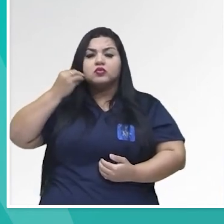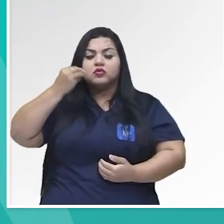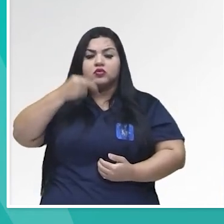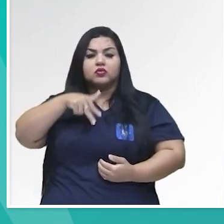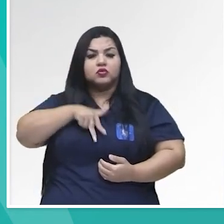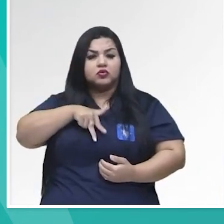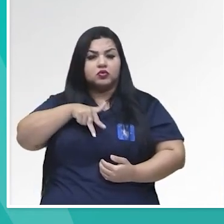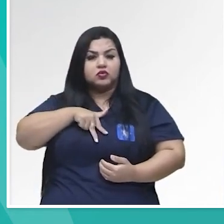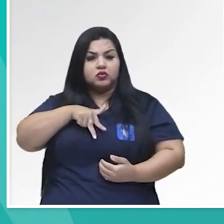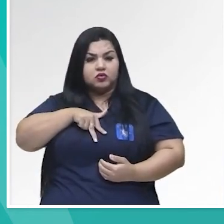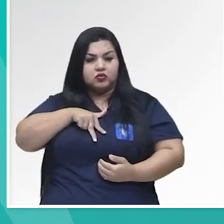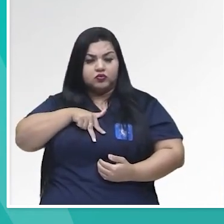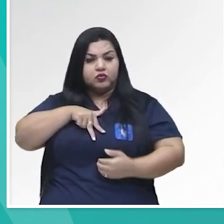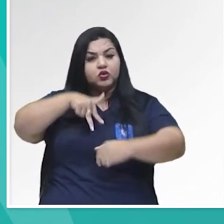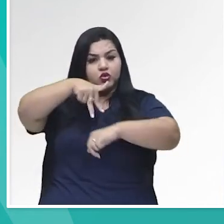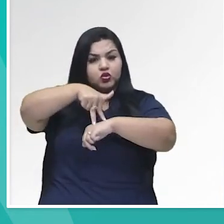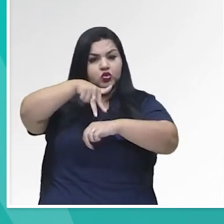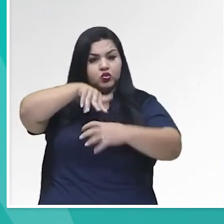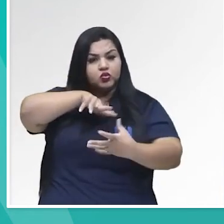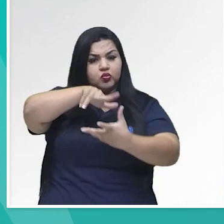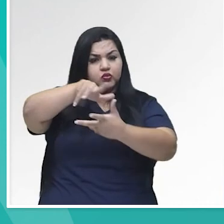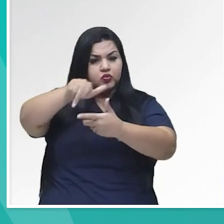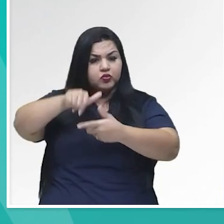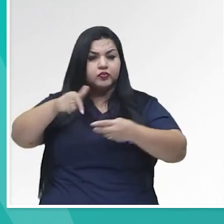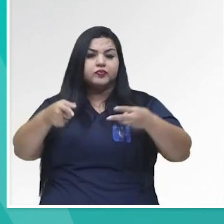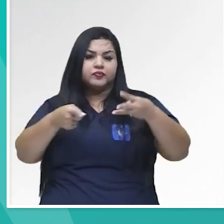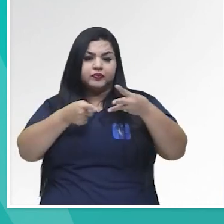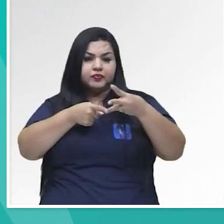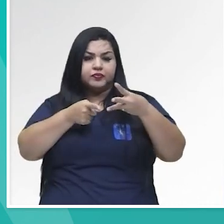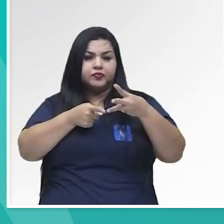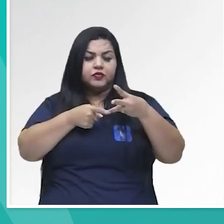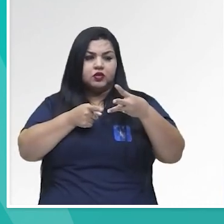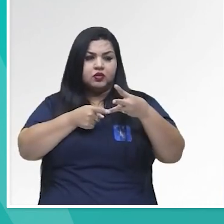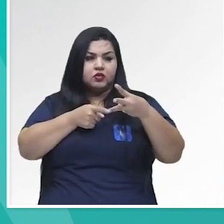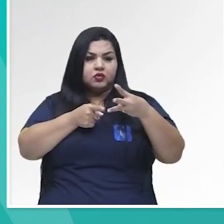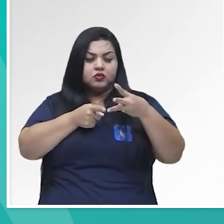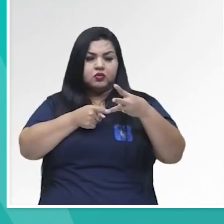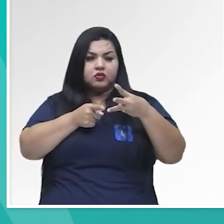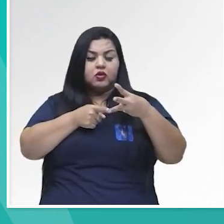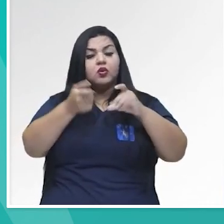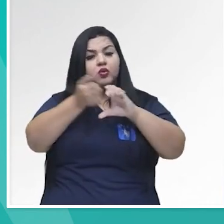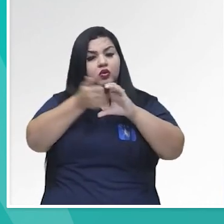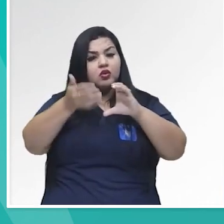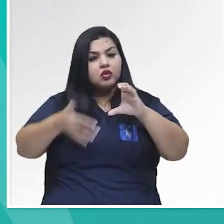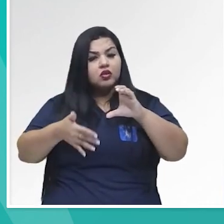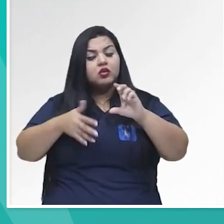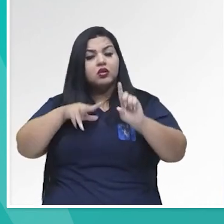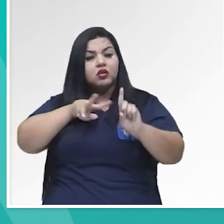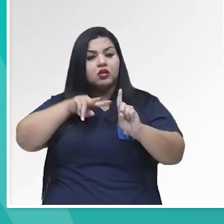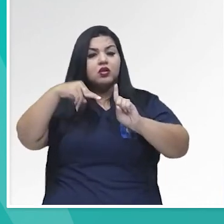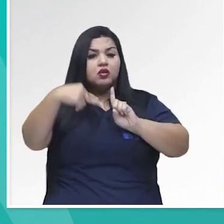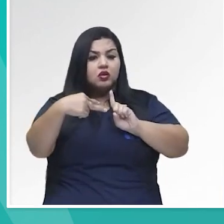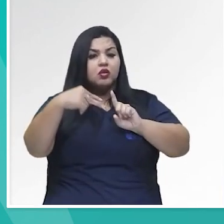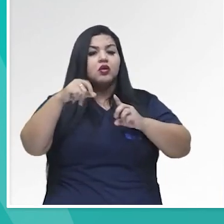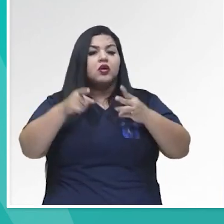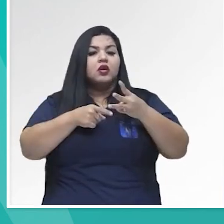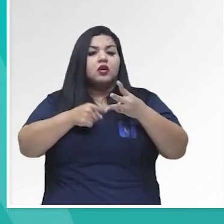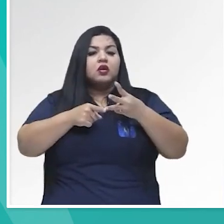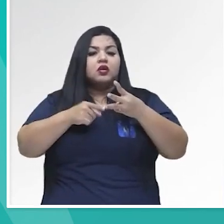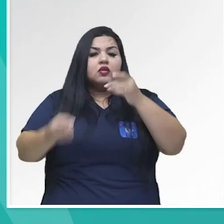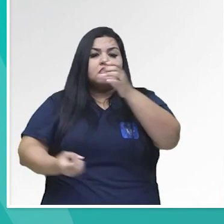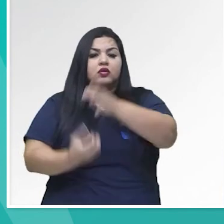como centro do universo. E aí também uma outra coisa, uma outra característica dessa visão antropocêntrica é o advento